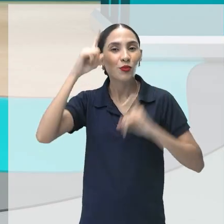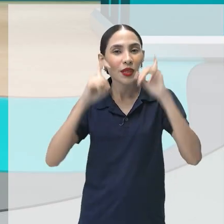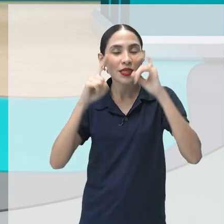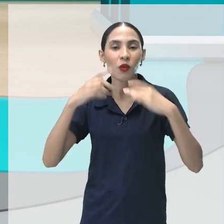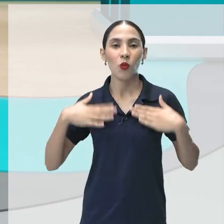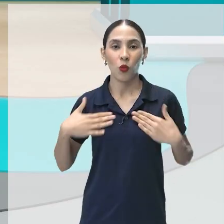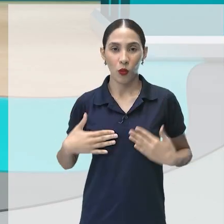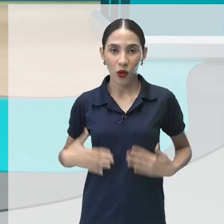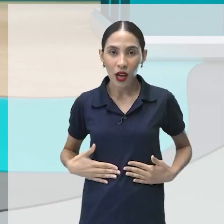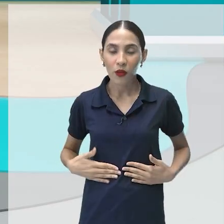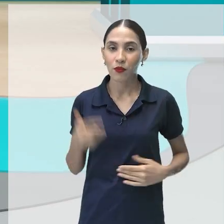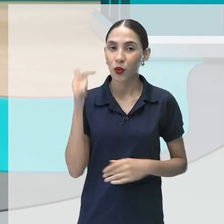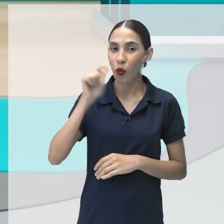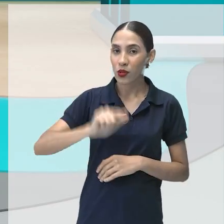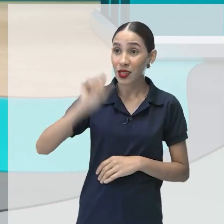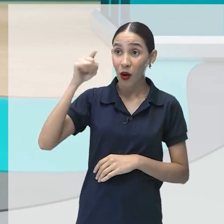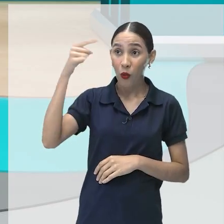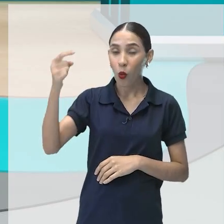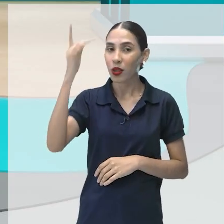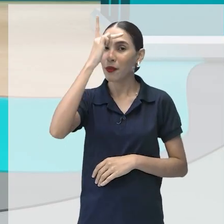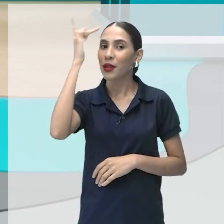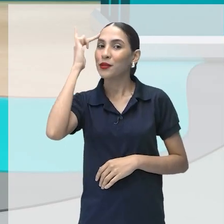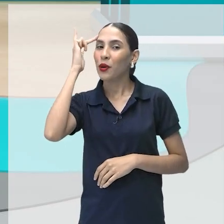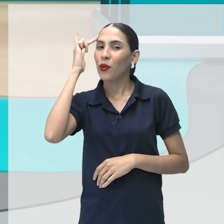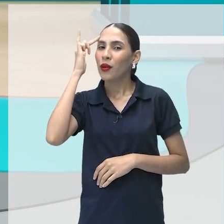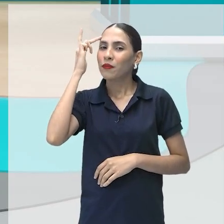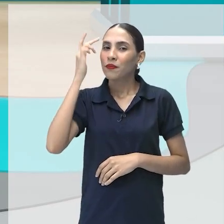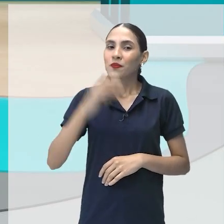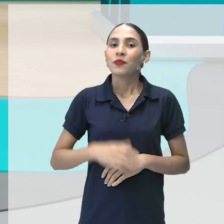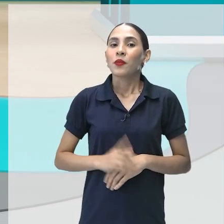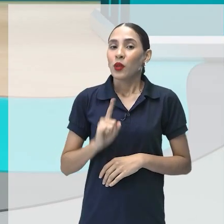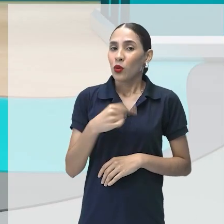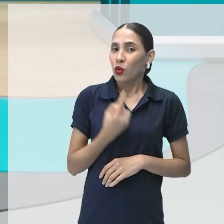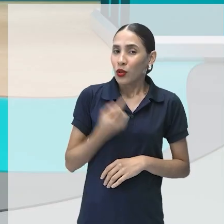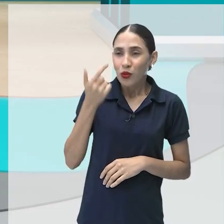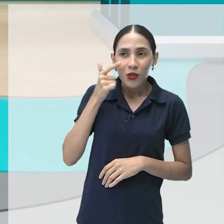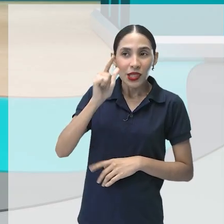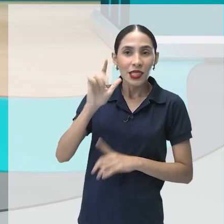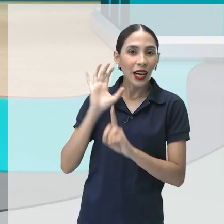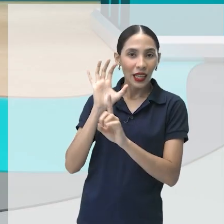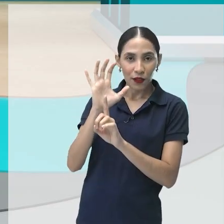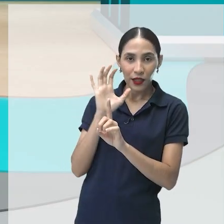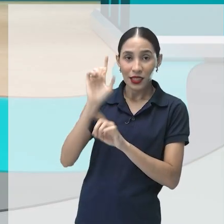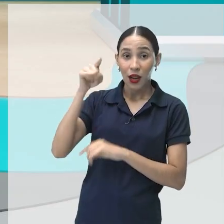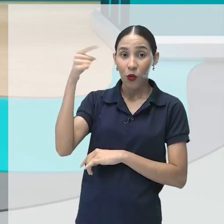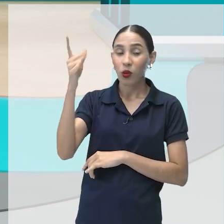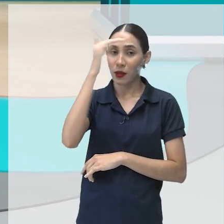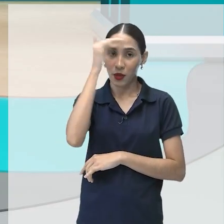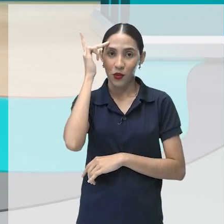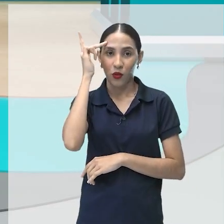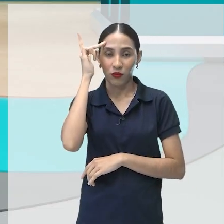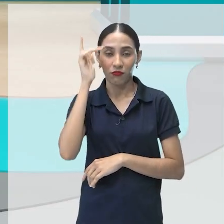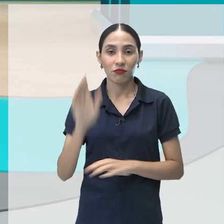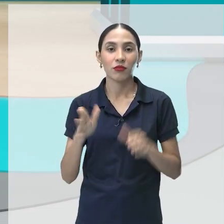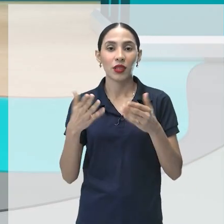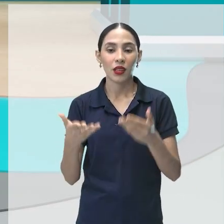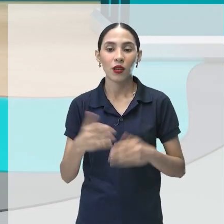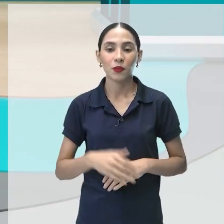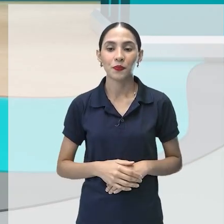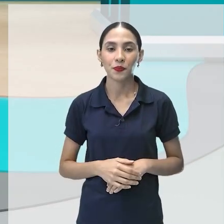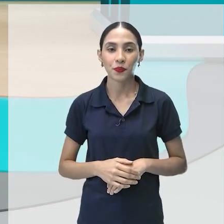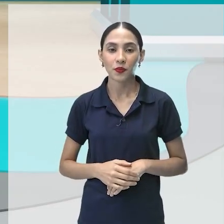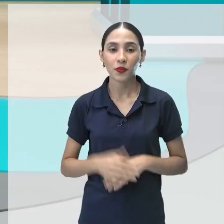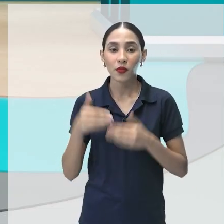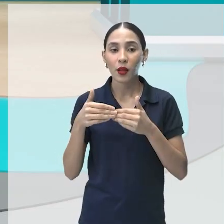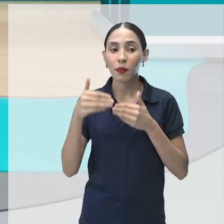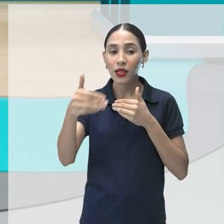do quê? Para que a outra pessoa, para que nós convençamos a outra pessoa, não é isso? Então,